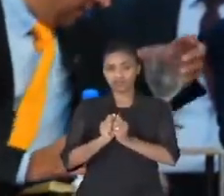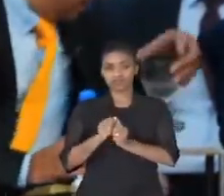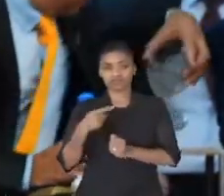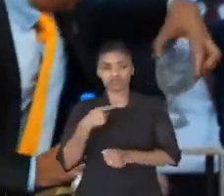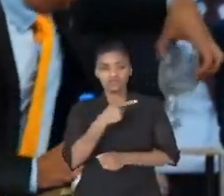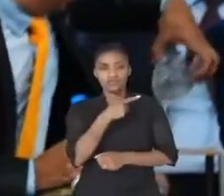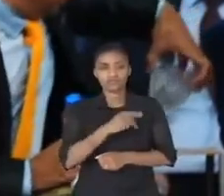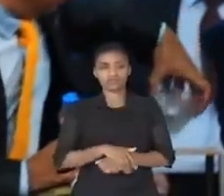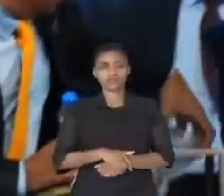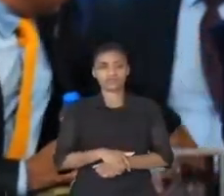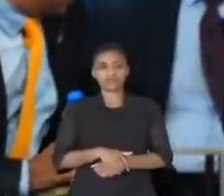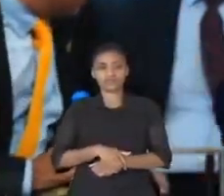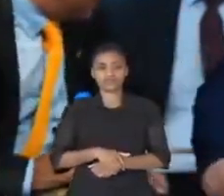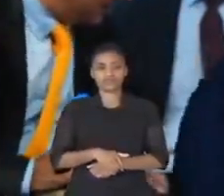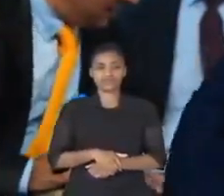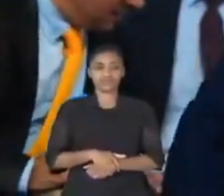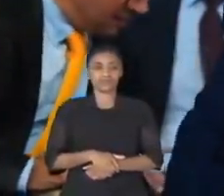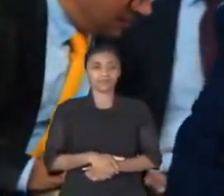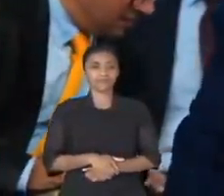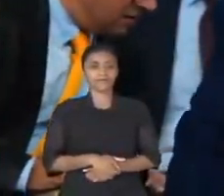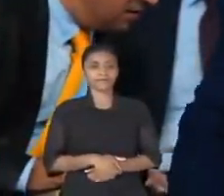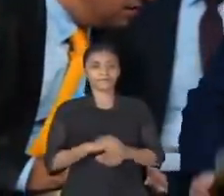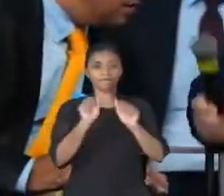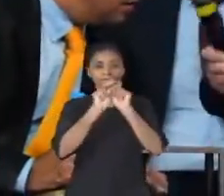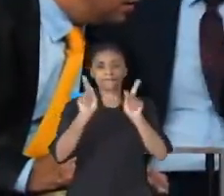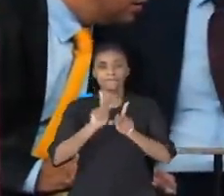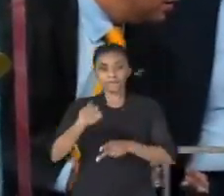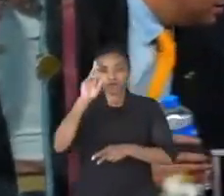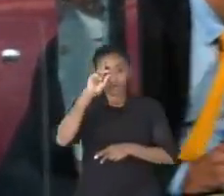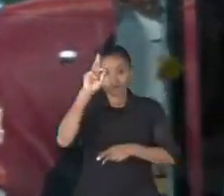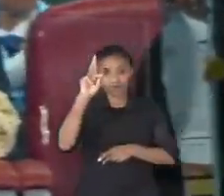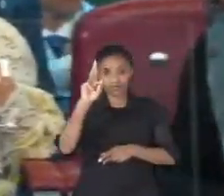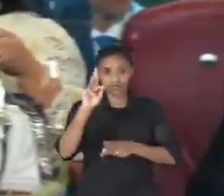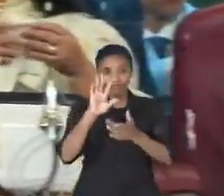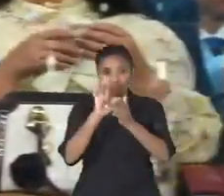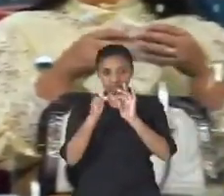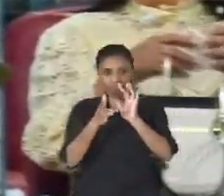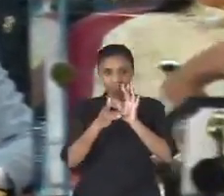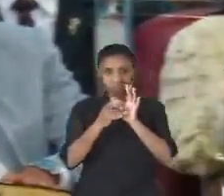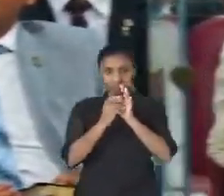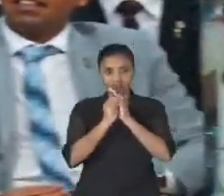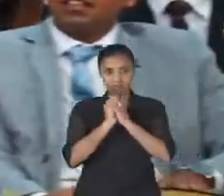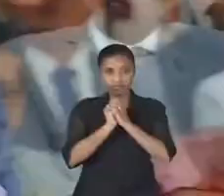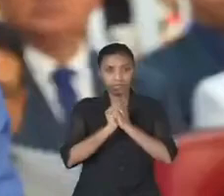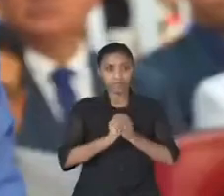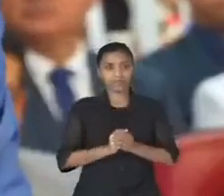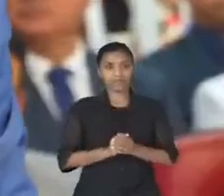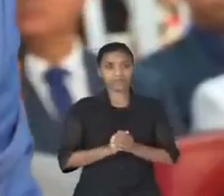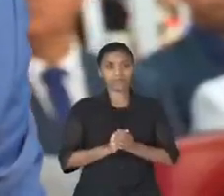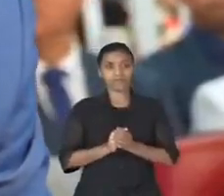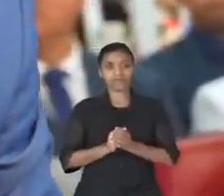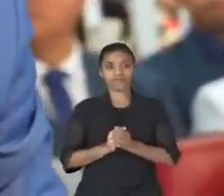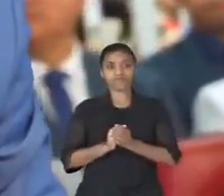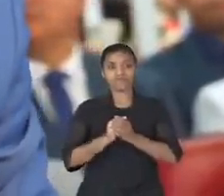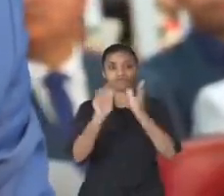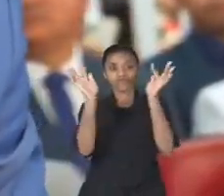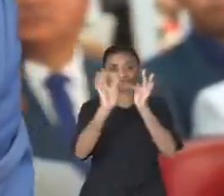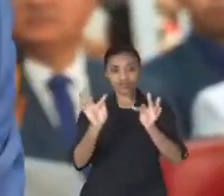Canta, Roberto. Salve a igreja com a paz do Senhor Jesus. Ele está feliz, diga